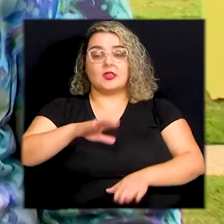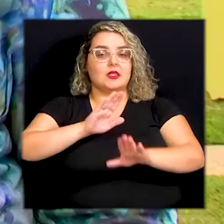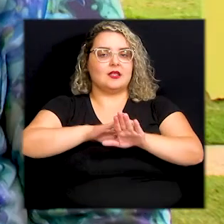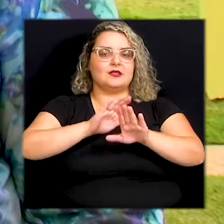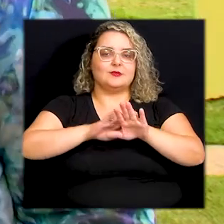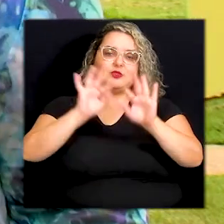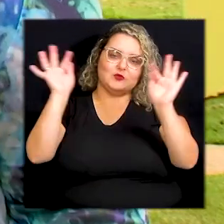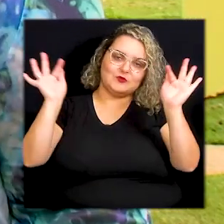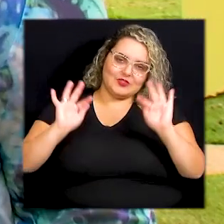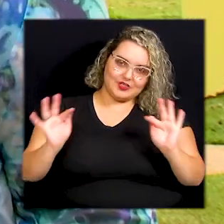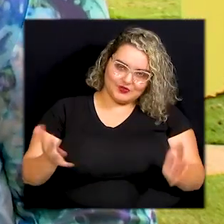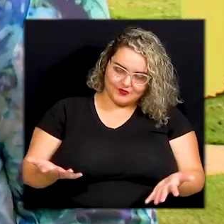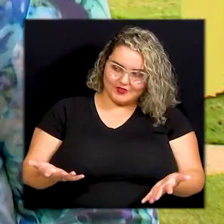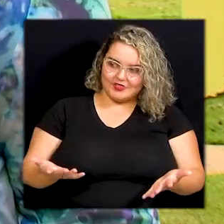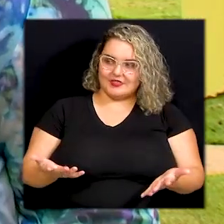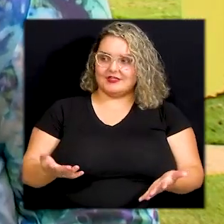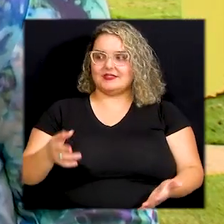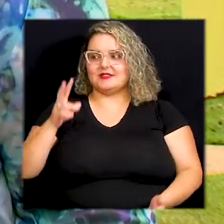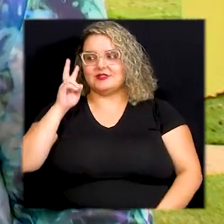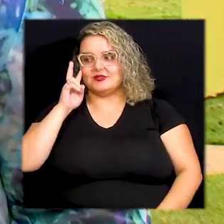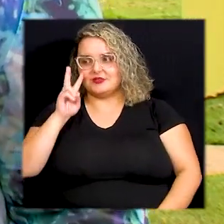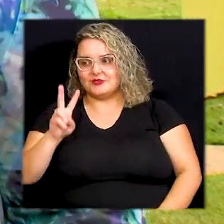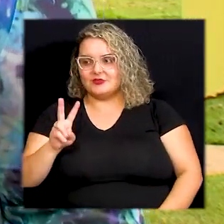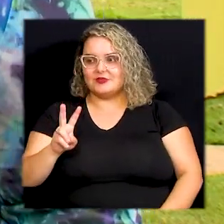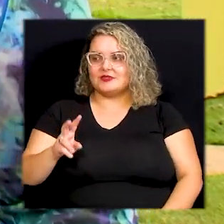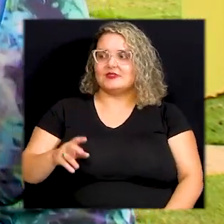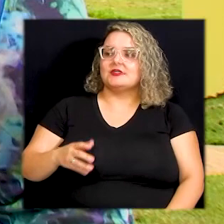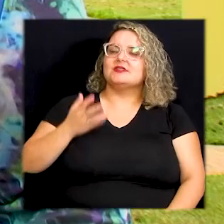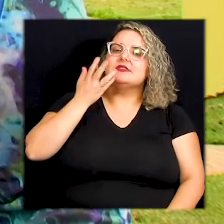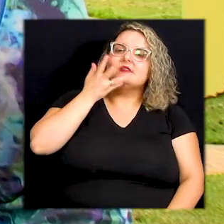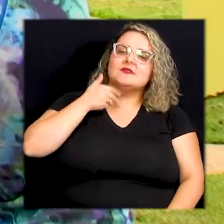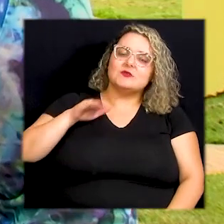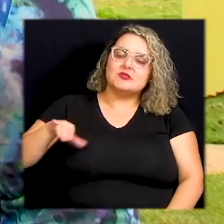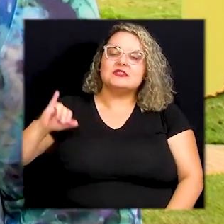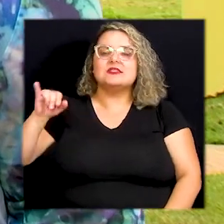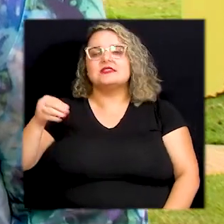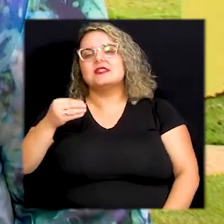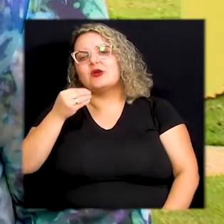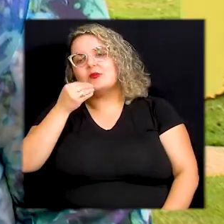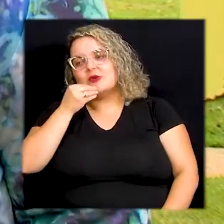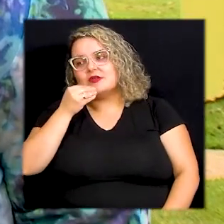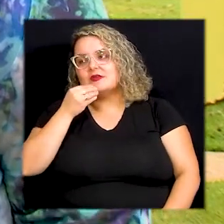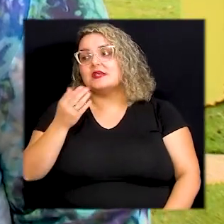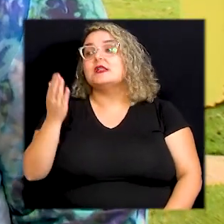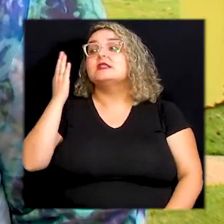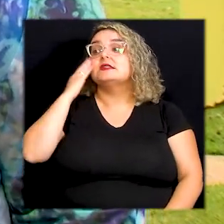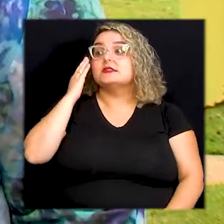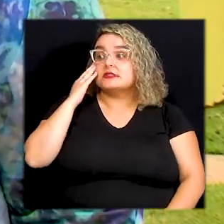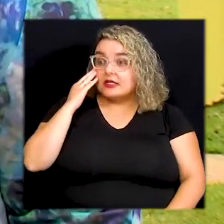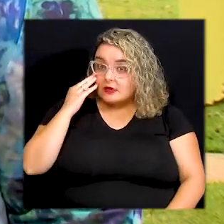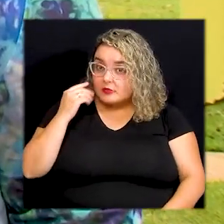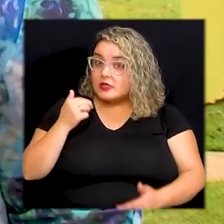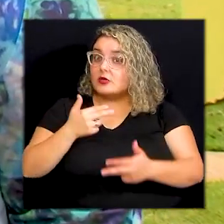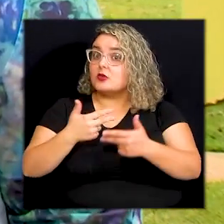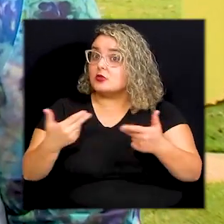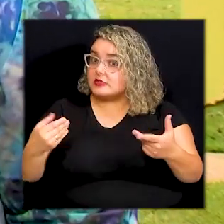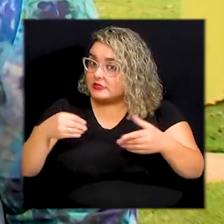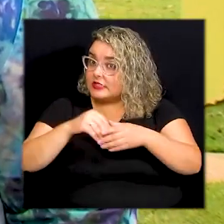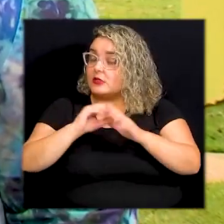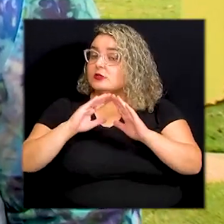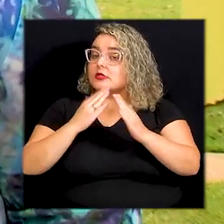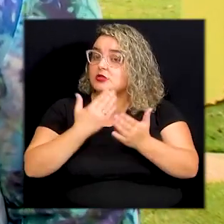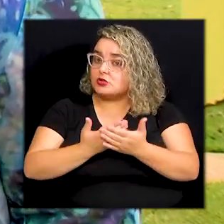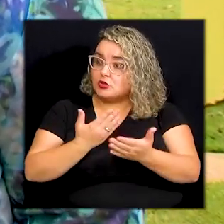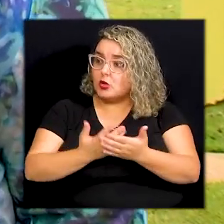Esta já é uma atividade feliz, a gente vendo já que os meninos aproveitam, sabem muita coisa da